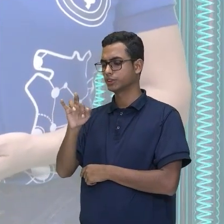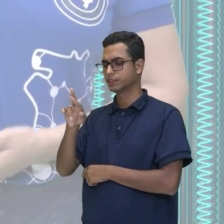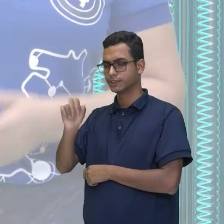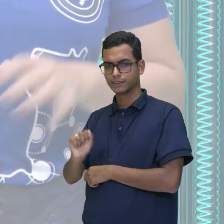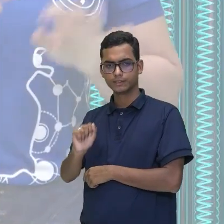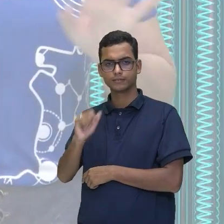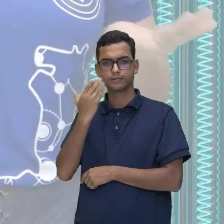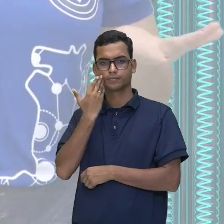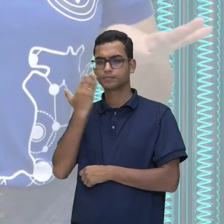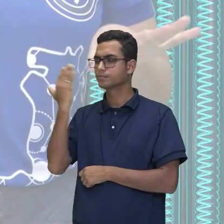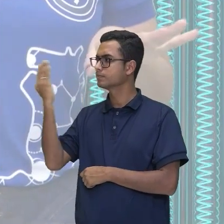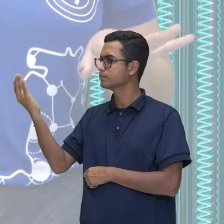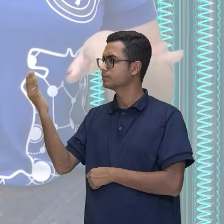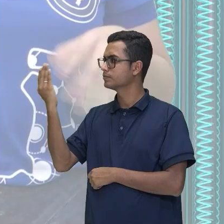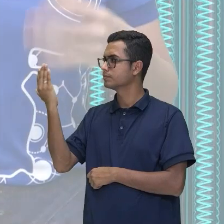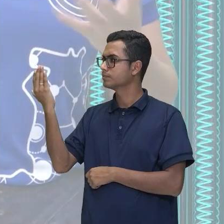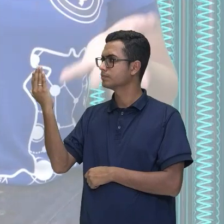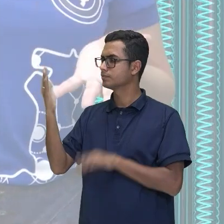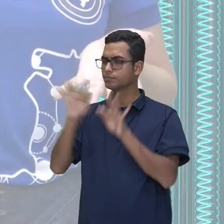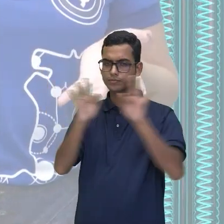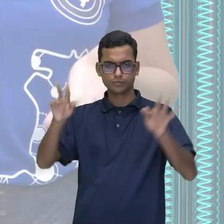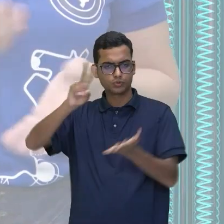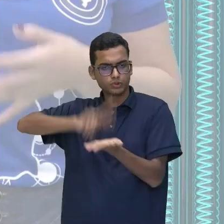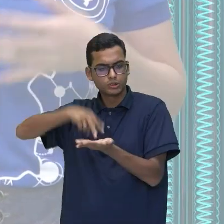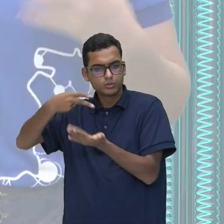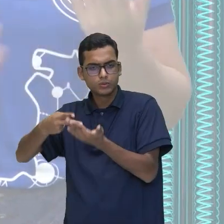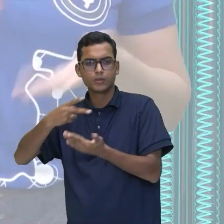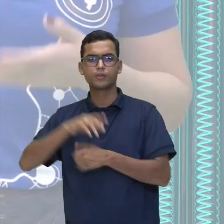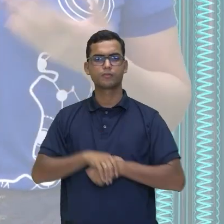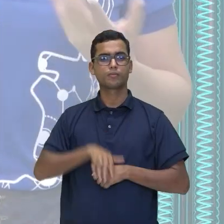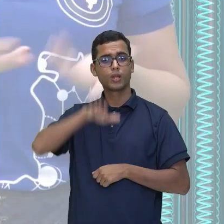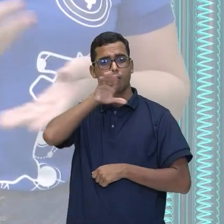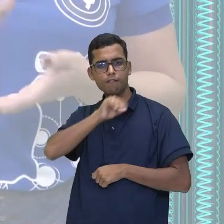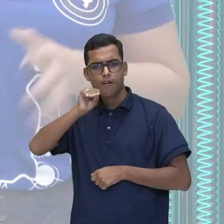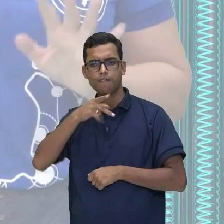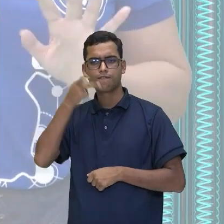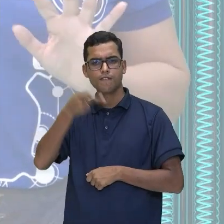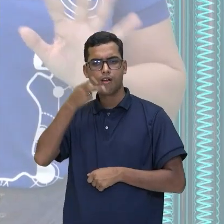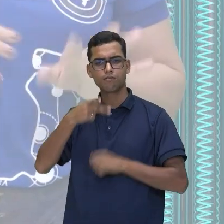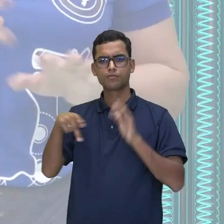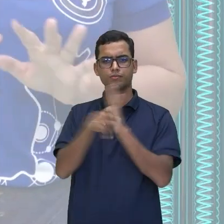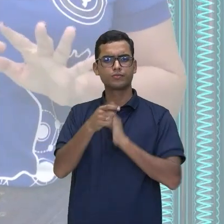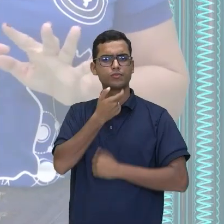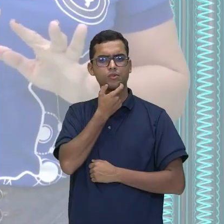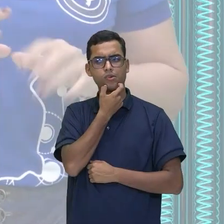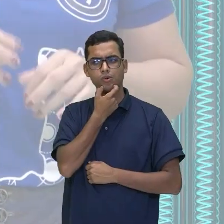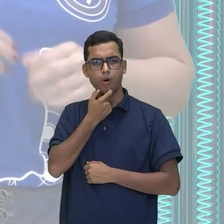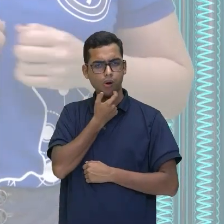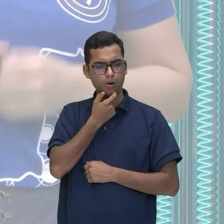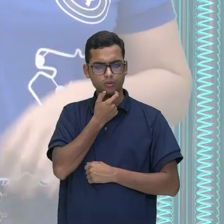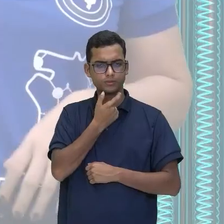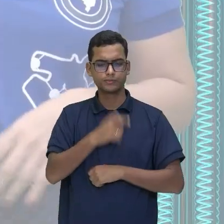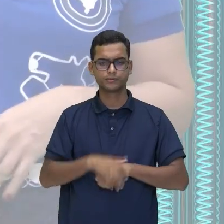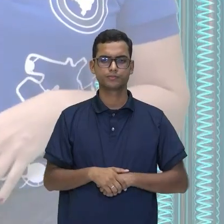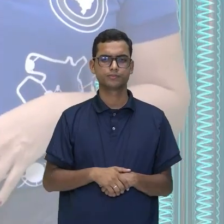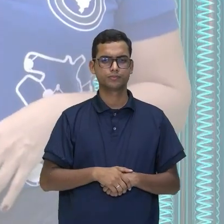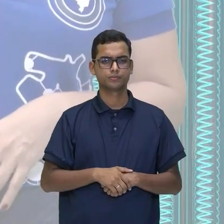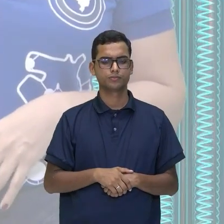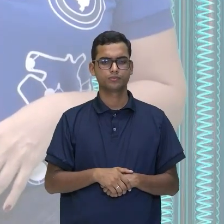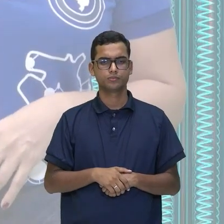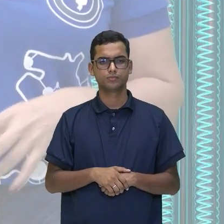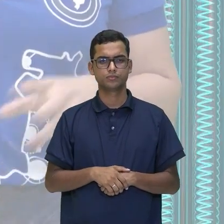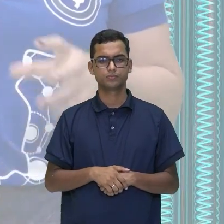Speak English. Fala inglês. Fala inglês, tá? Não dá para saber. Tá muito indefinido. Aí eu vou usar o